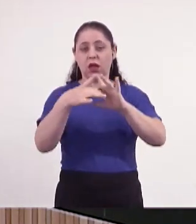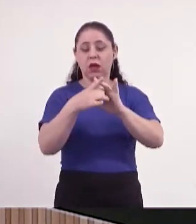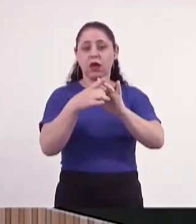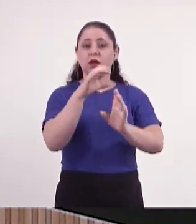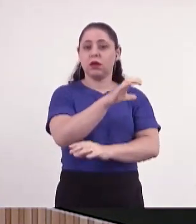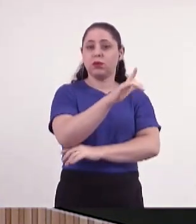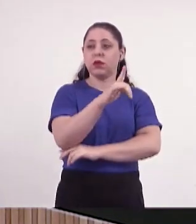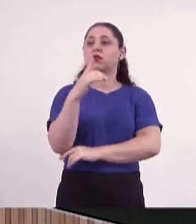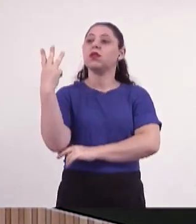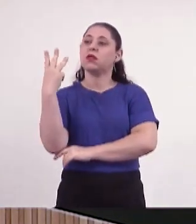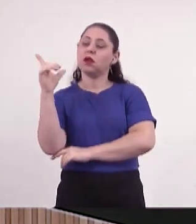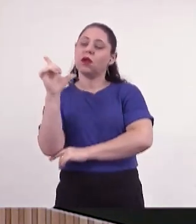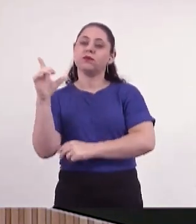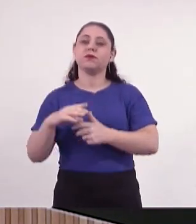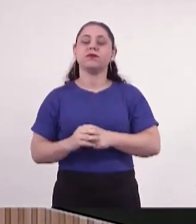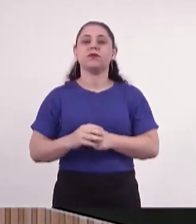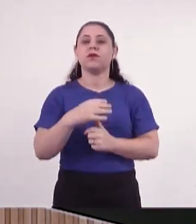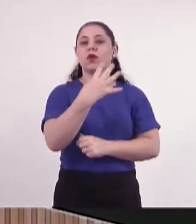Três Lagoas,